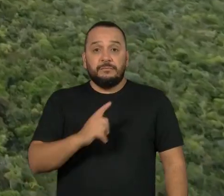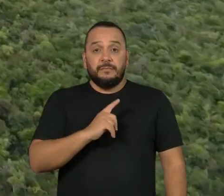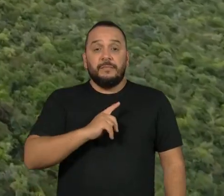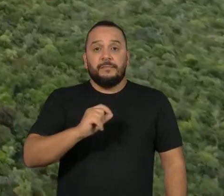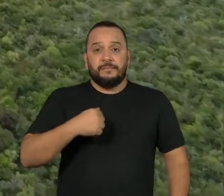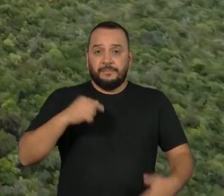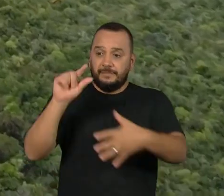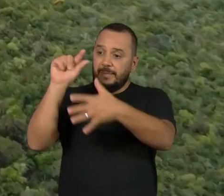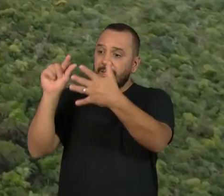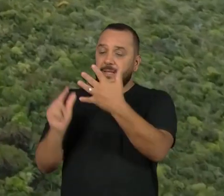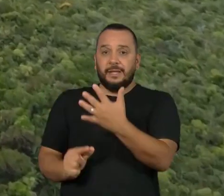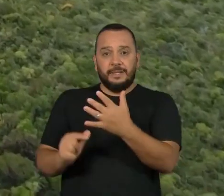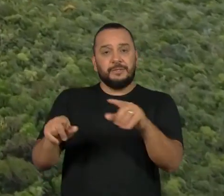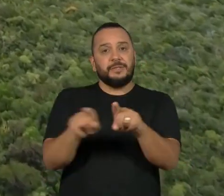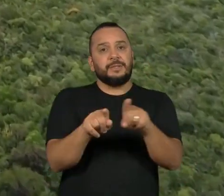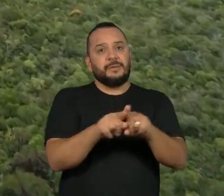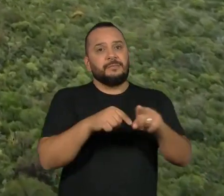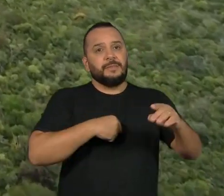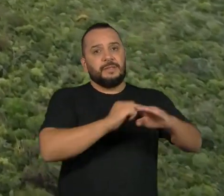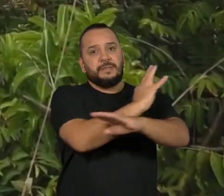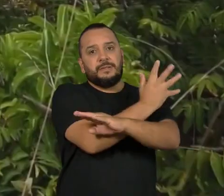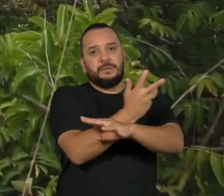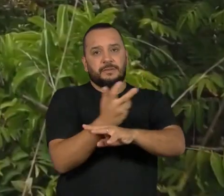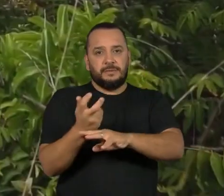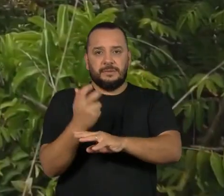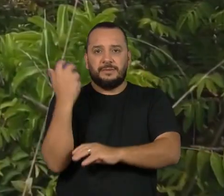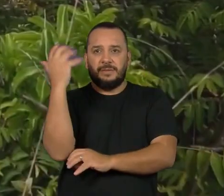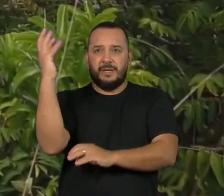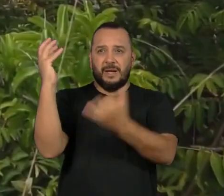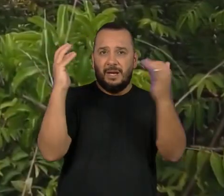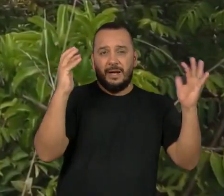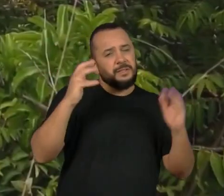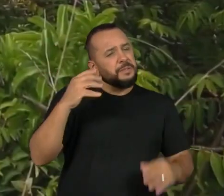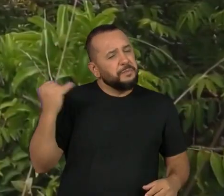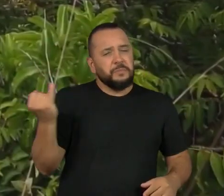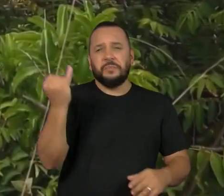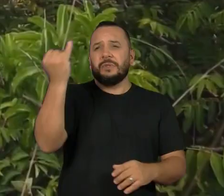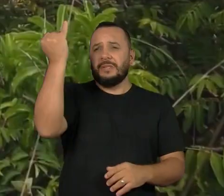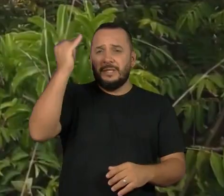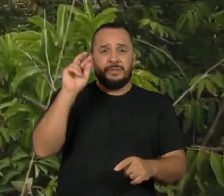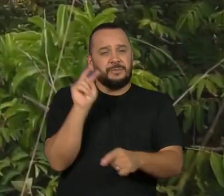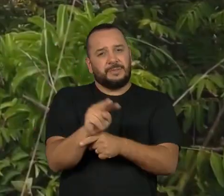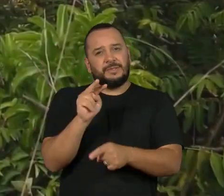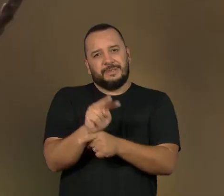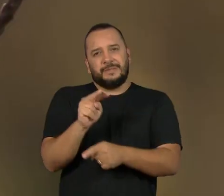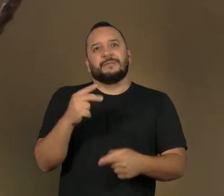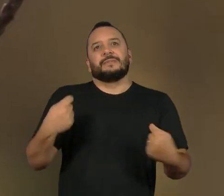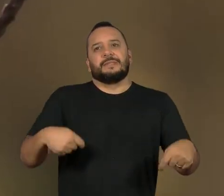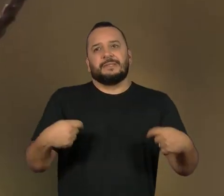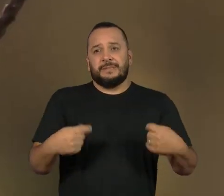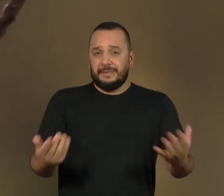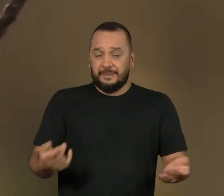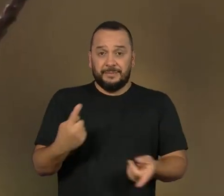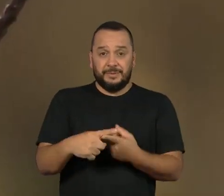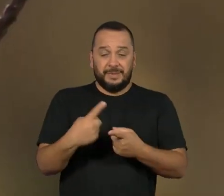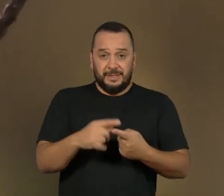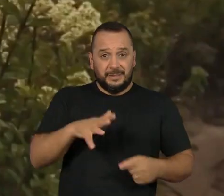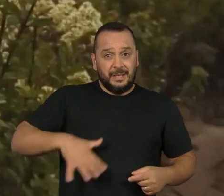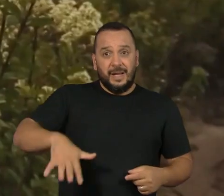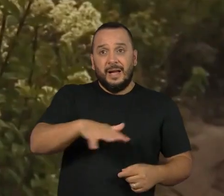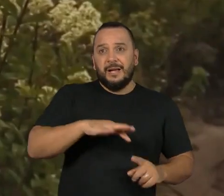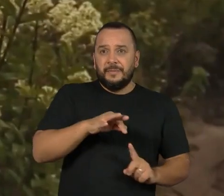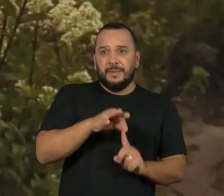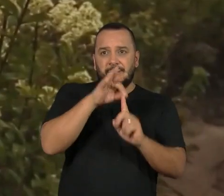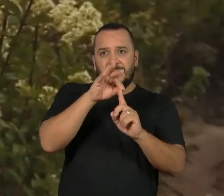se destacam como hotspots mundiais, lugares essenciais de proteção ambiental. Essas áreas